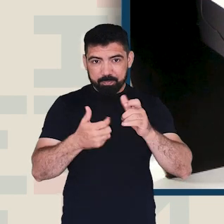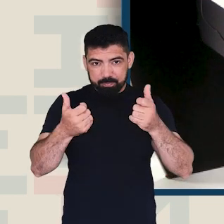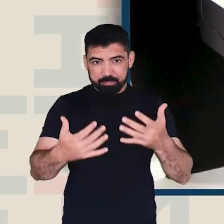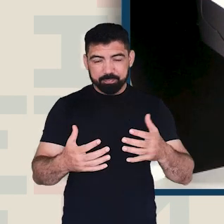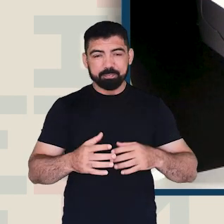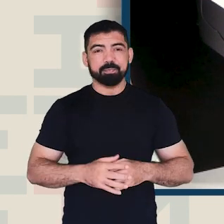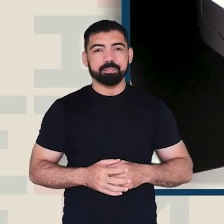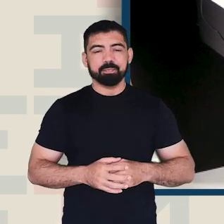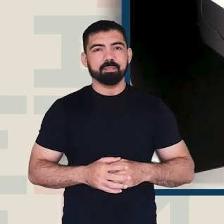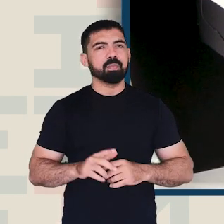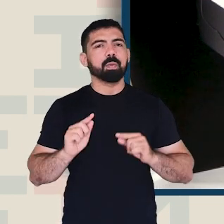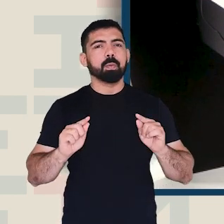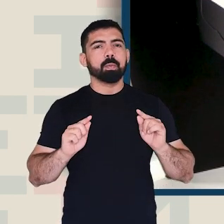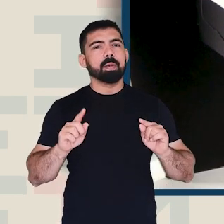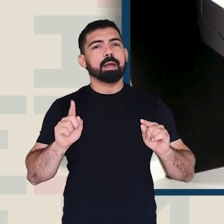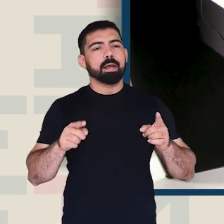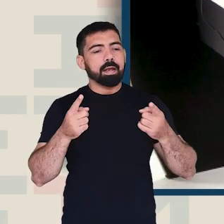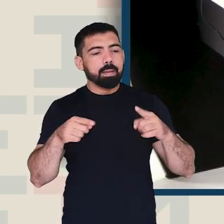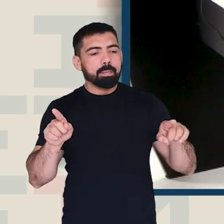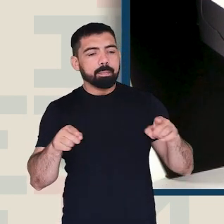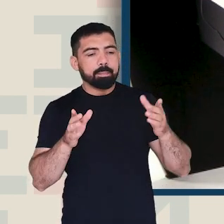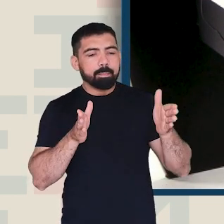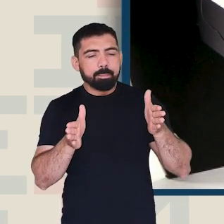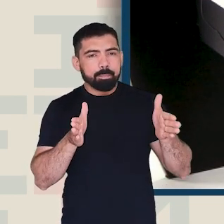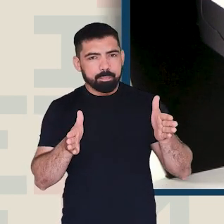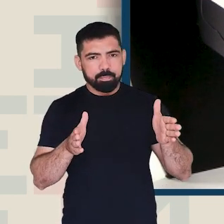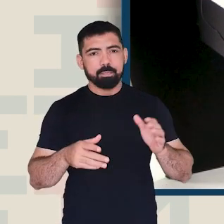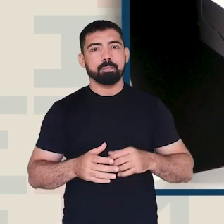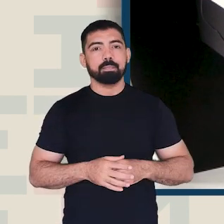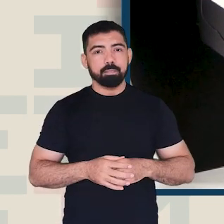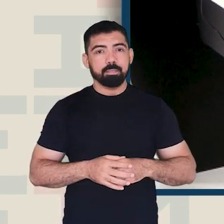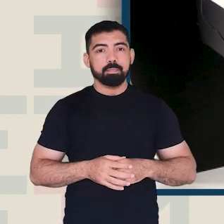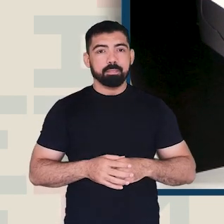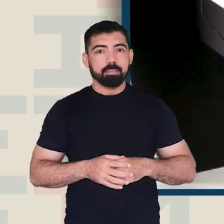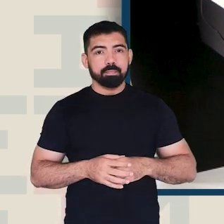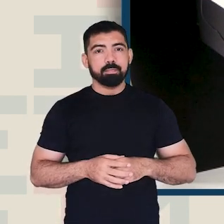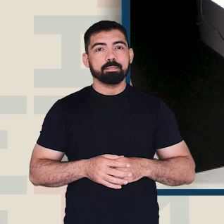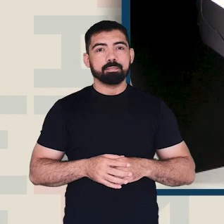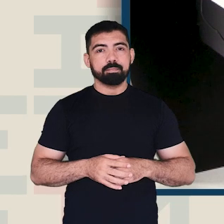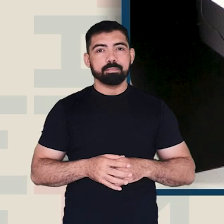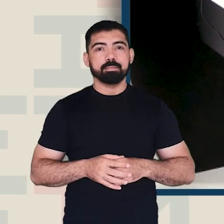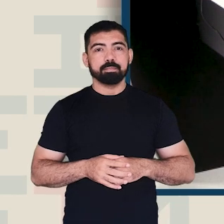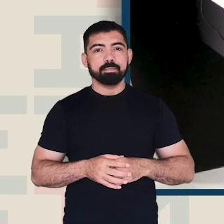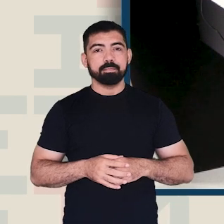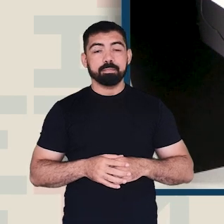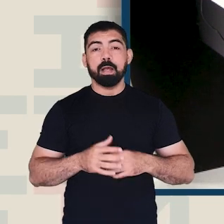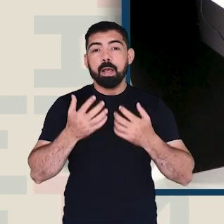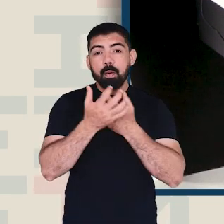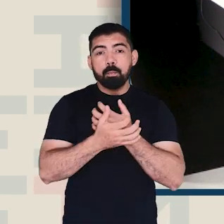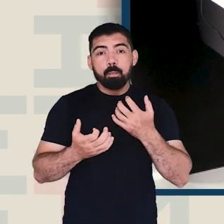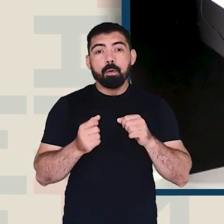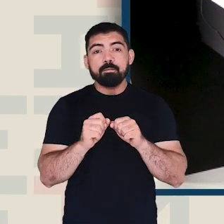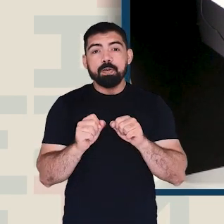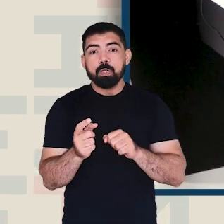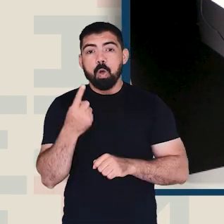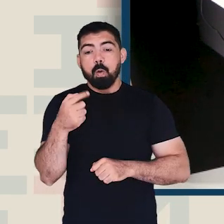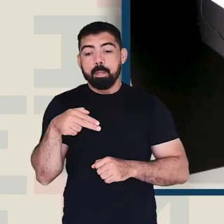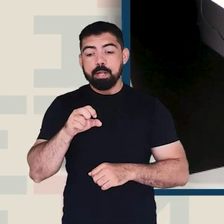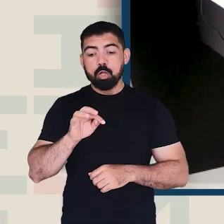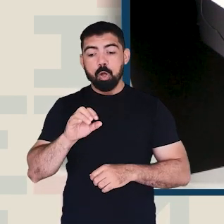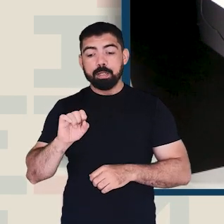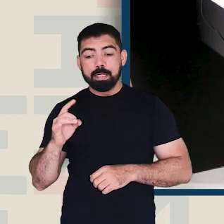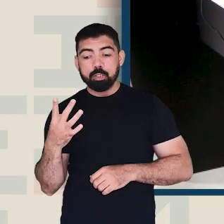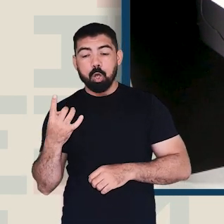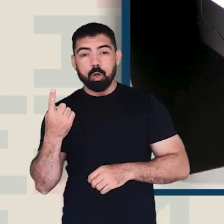Esse trechinho que eu toquei é um trecho da... Eis aqui esse sambinha, feito de uma nota só. Essa